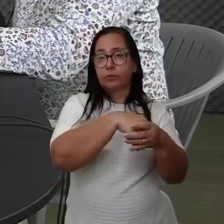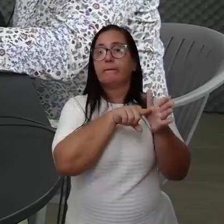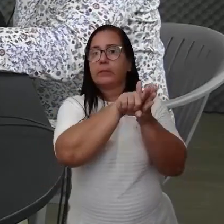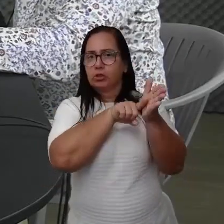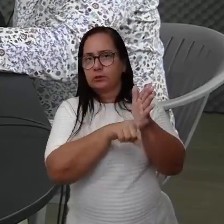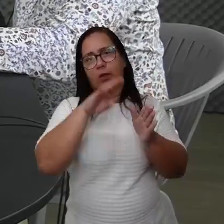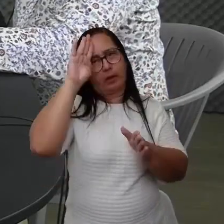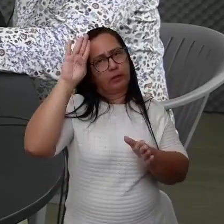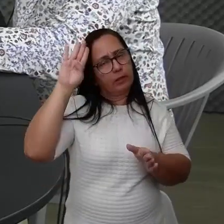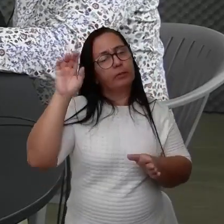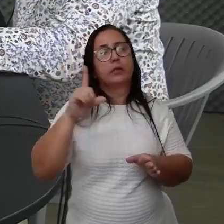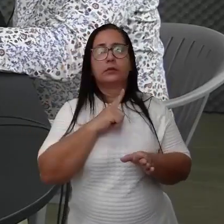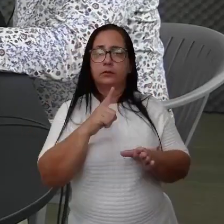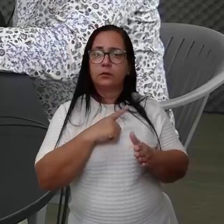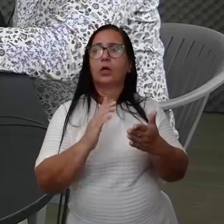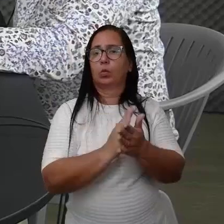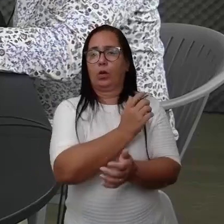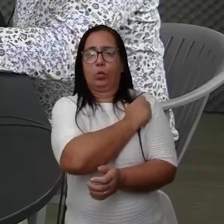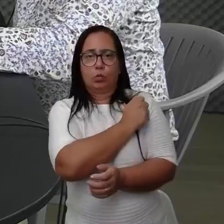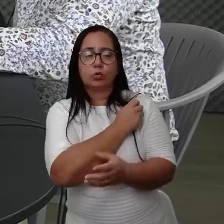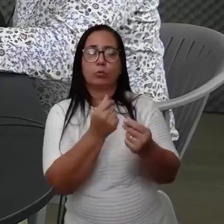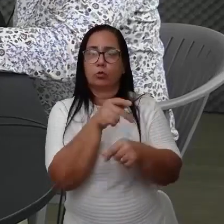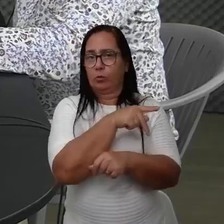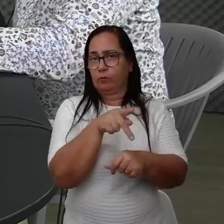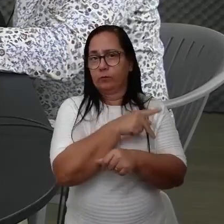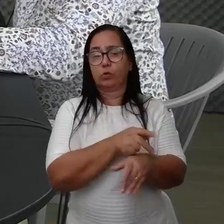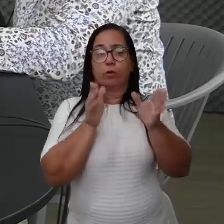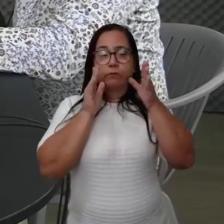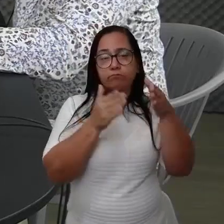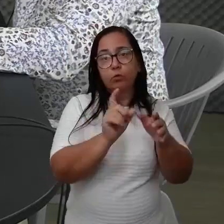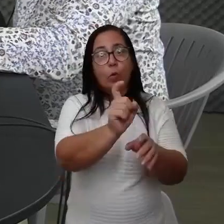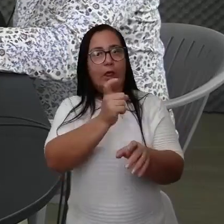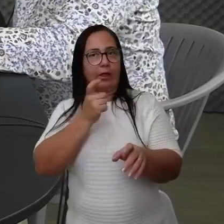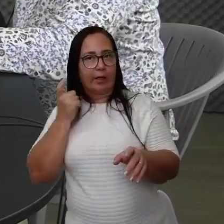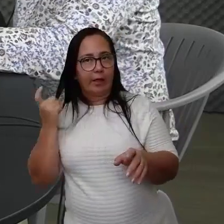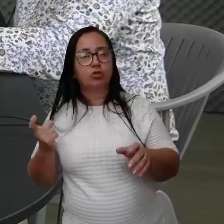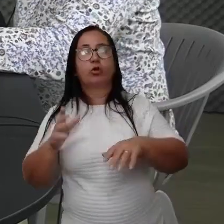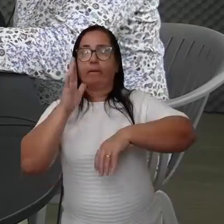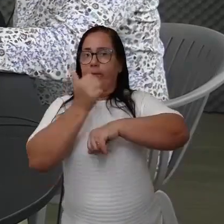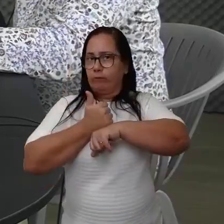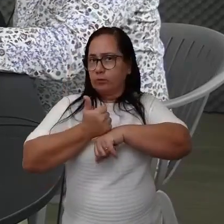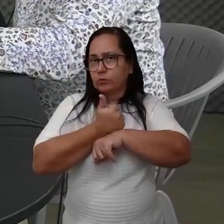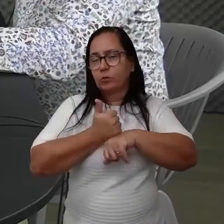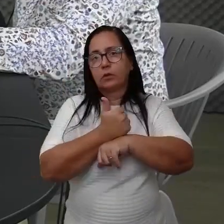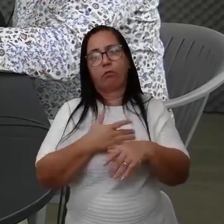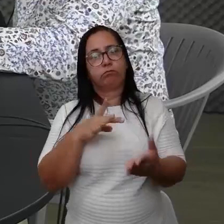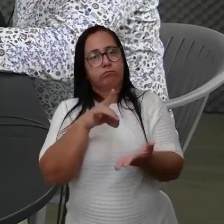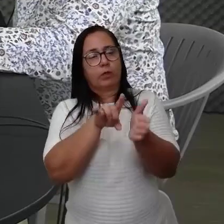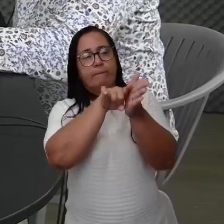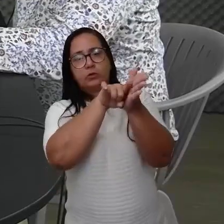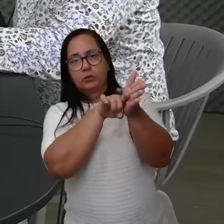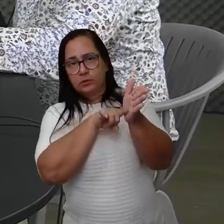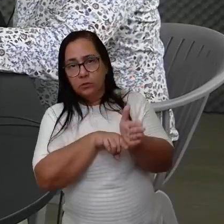pesquisa, né, tem estudantes de PIBIC, tem muitos professores que são ex-batentes e atuais